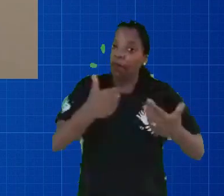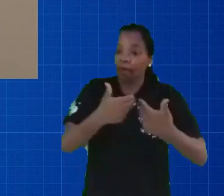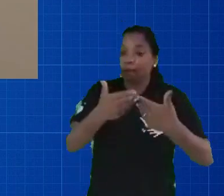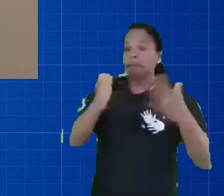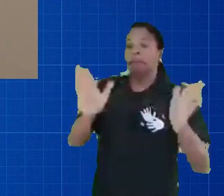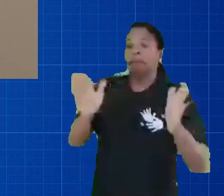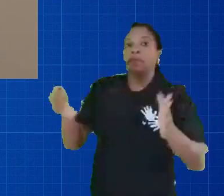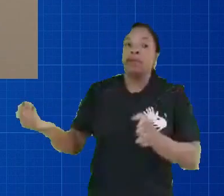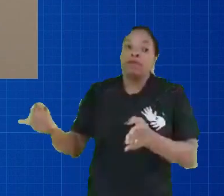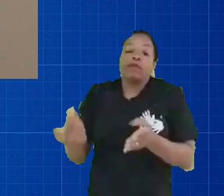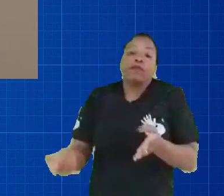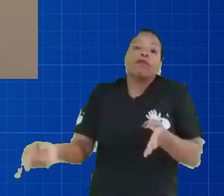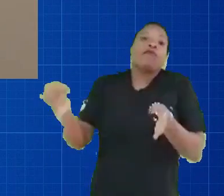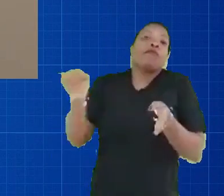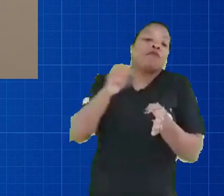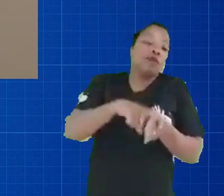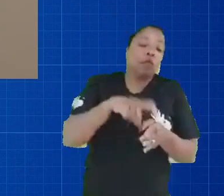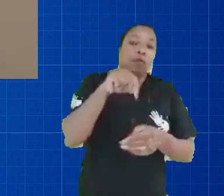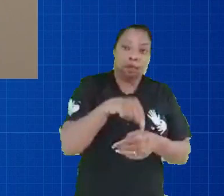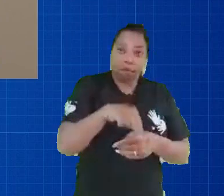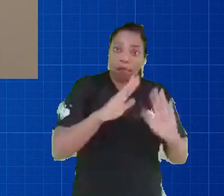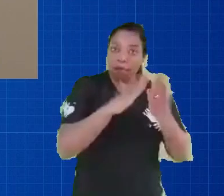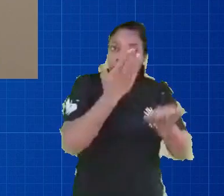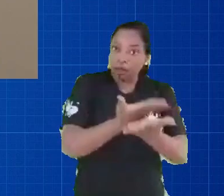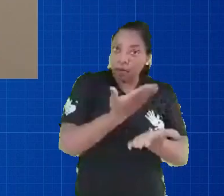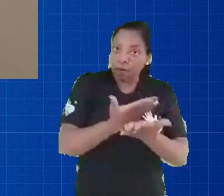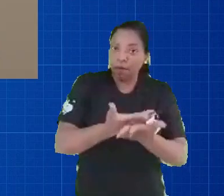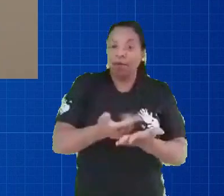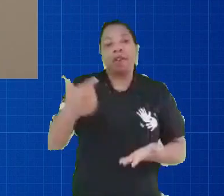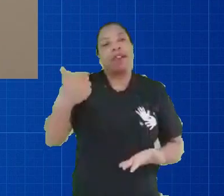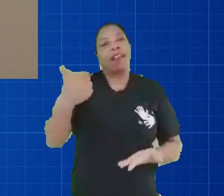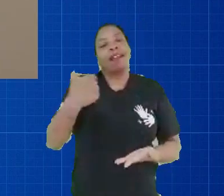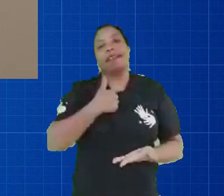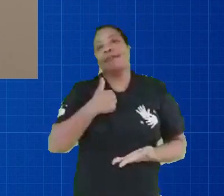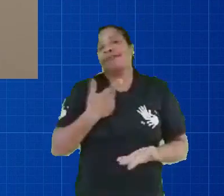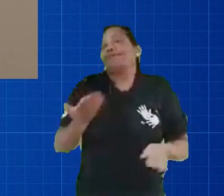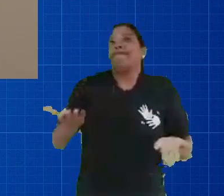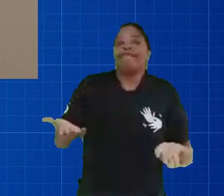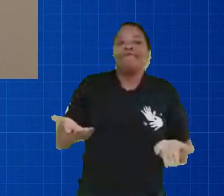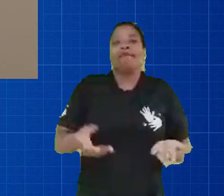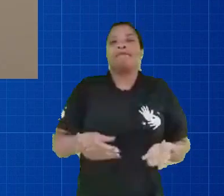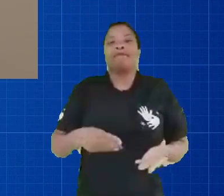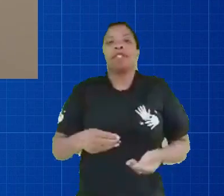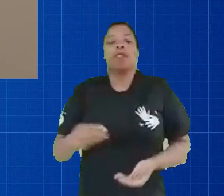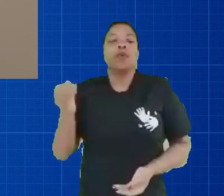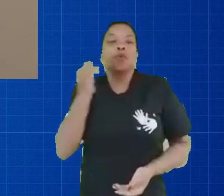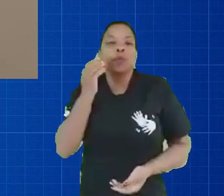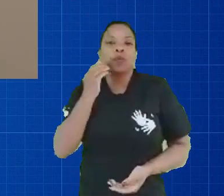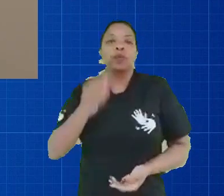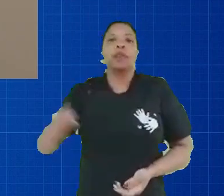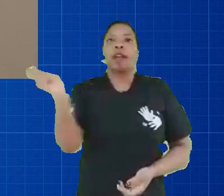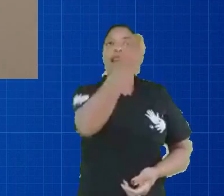privilégio de poder voltar com o badminton, que é um esporte ao ar livre praticamente. Ele é feito, não é bem ao ar livre porque é feito numa